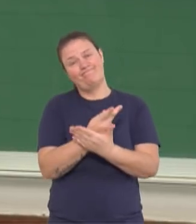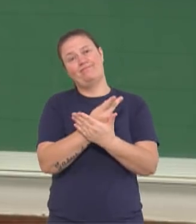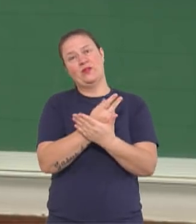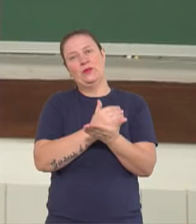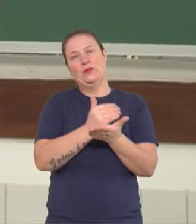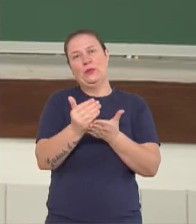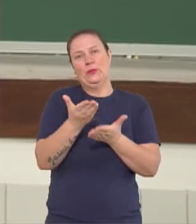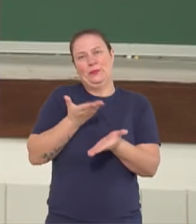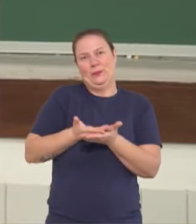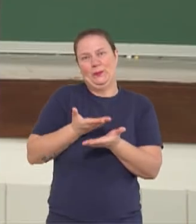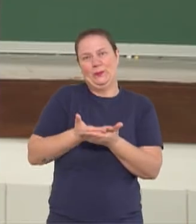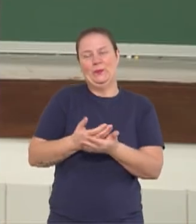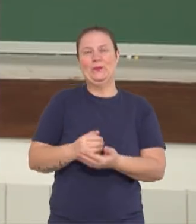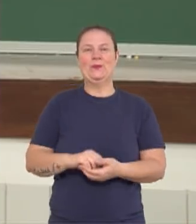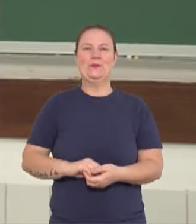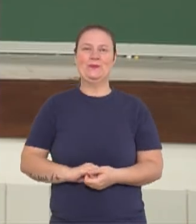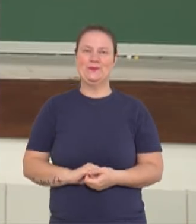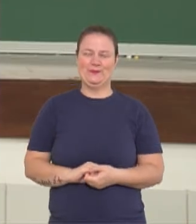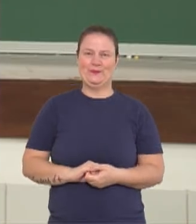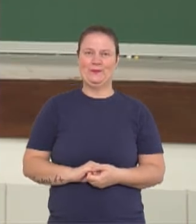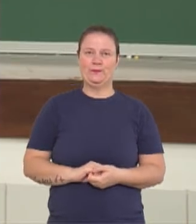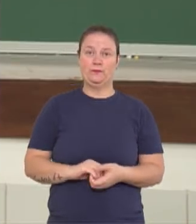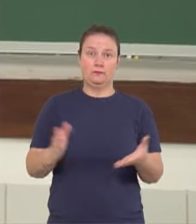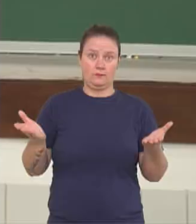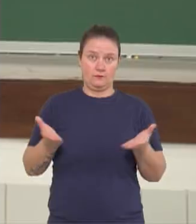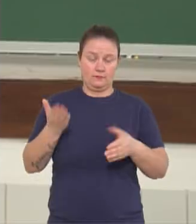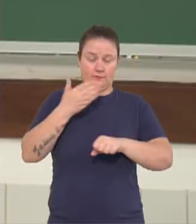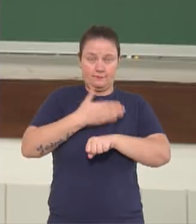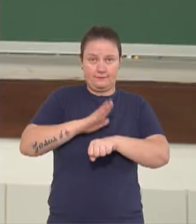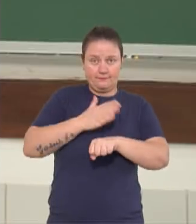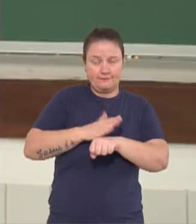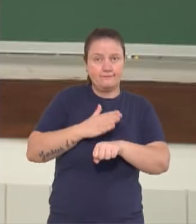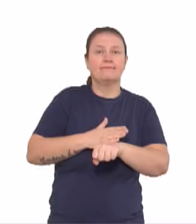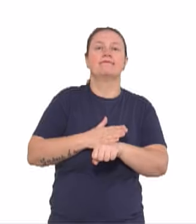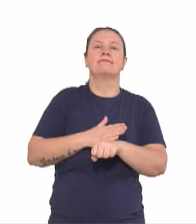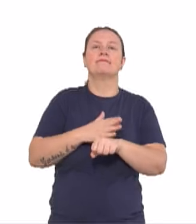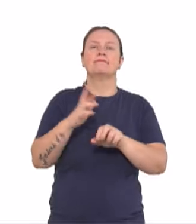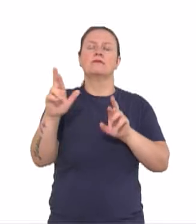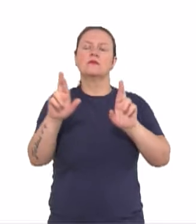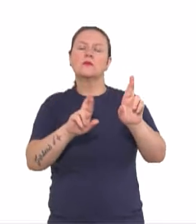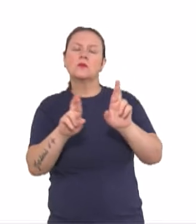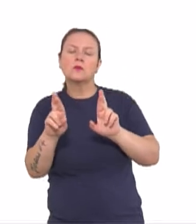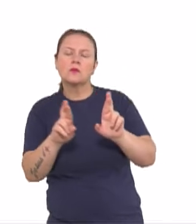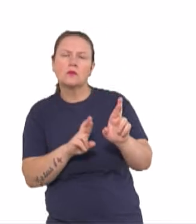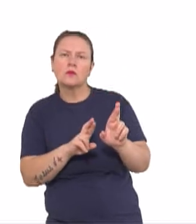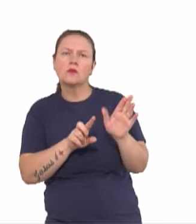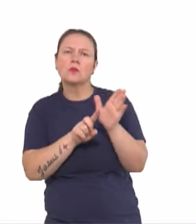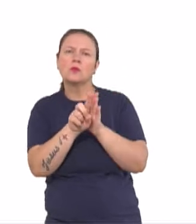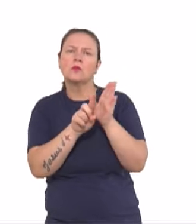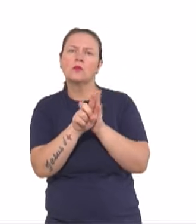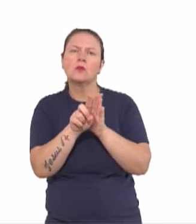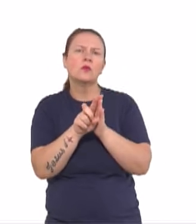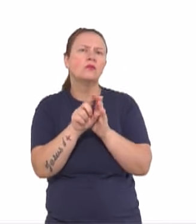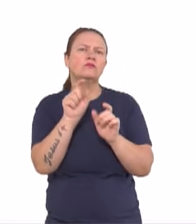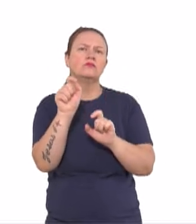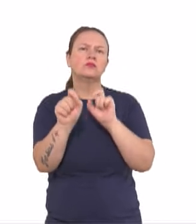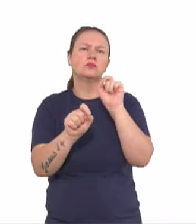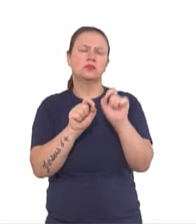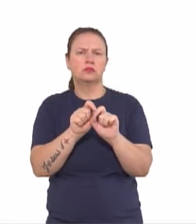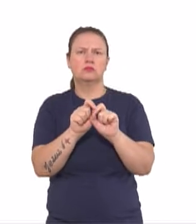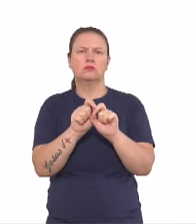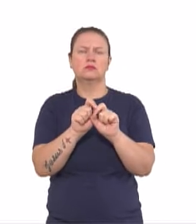início da aula. Vamos fazer alguns exercícios agora. Responda às questões discursivas. Então, as questões